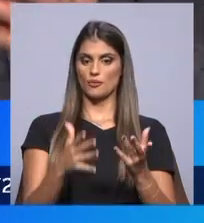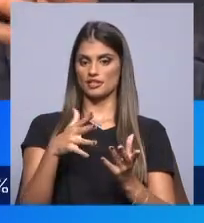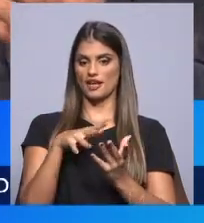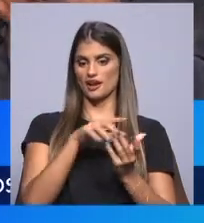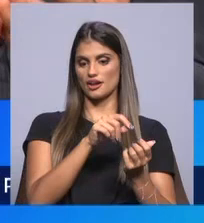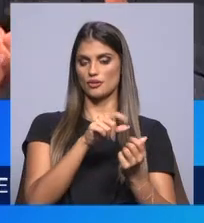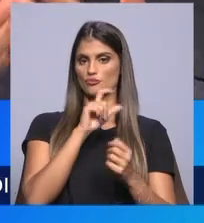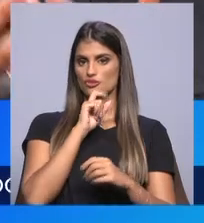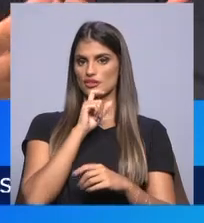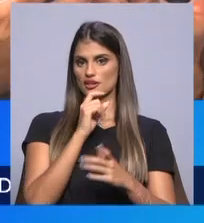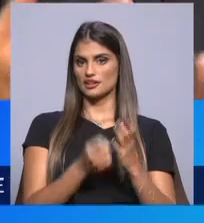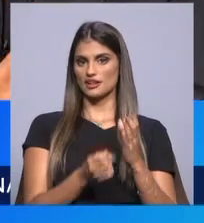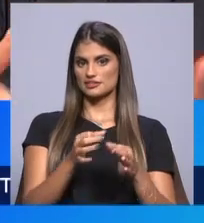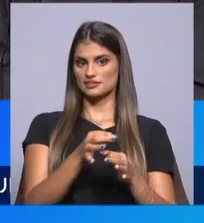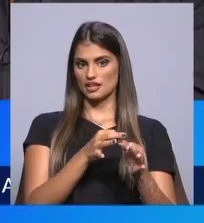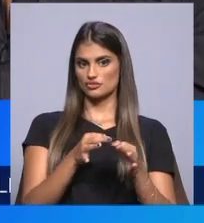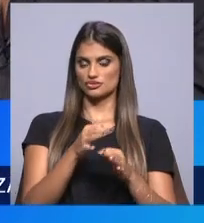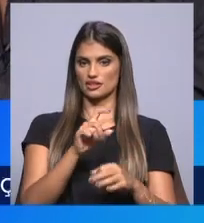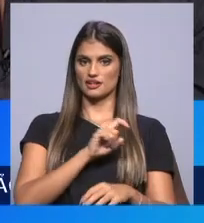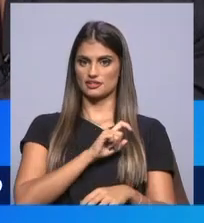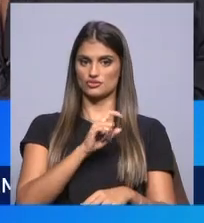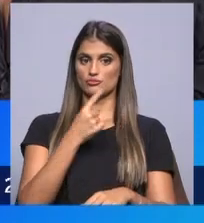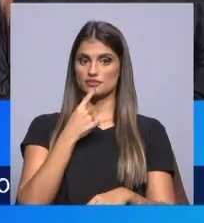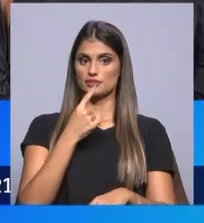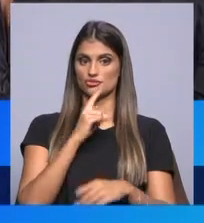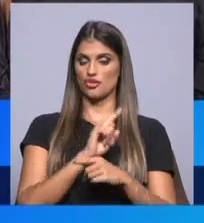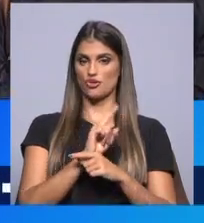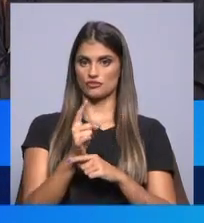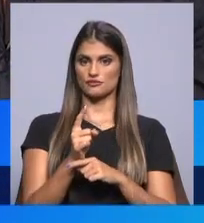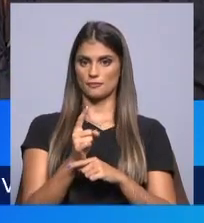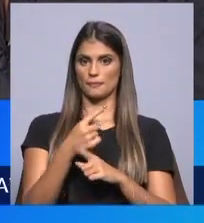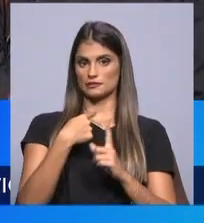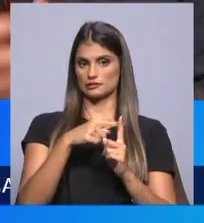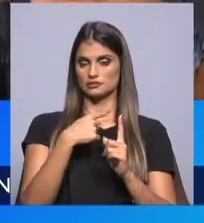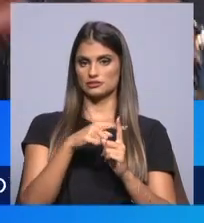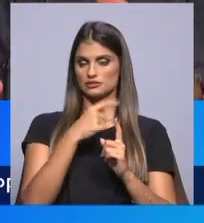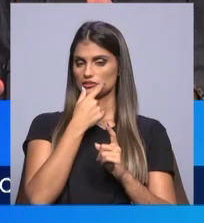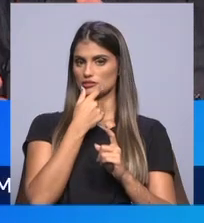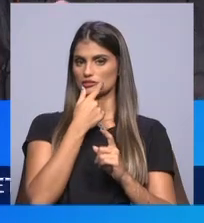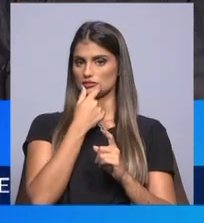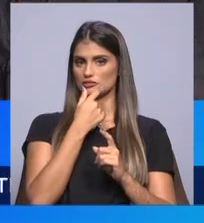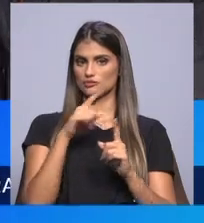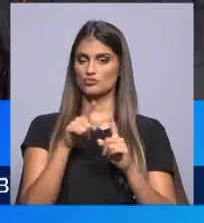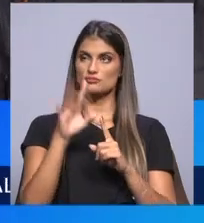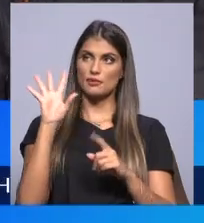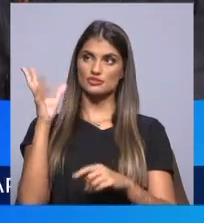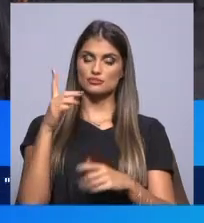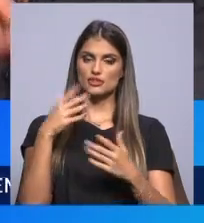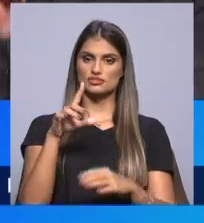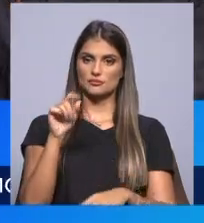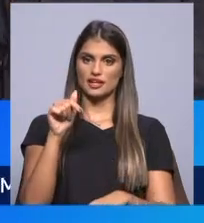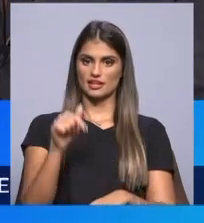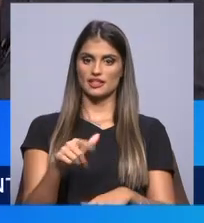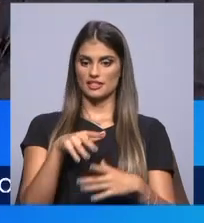portanto, poder construir células cardíacas percebe-se imediatamente a vantagem que isso é para viagens espaciais, mas também aqui na